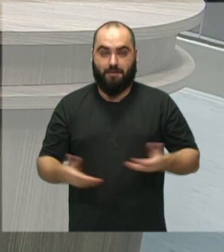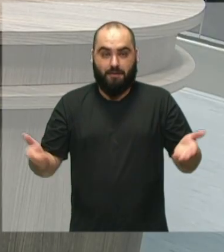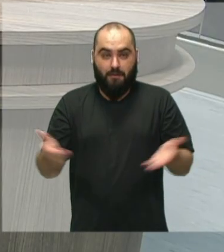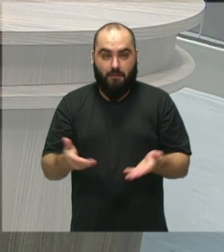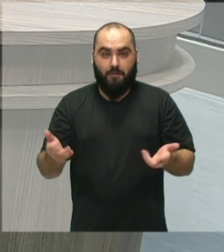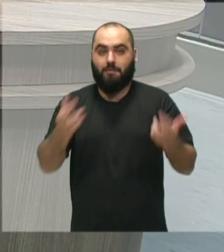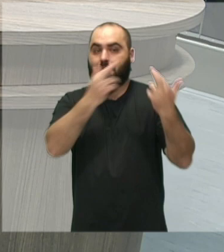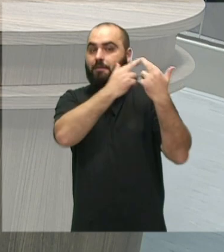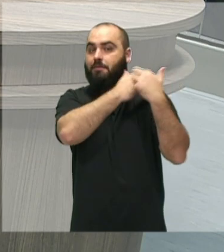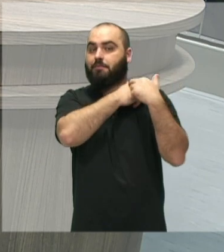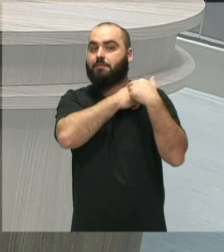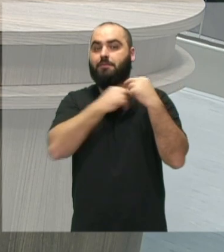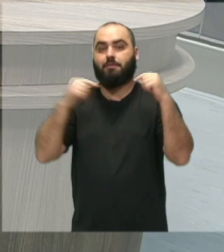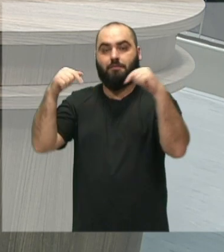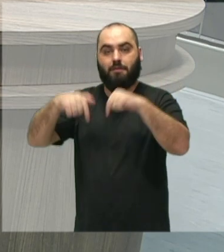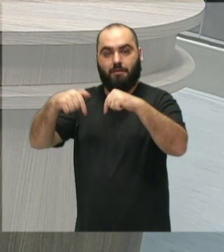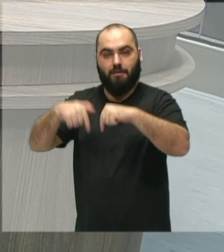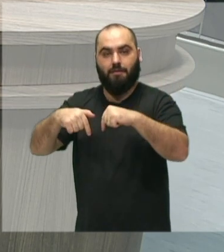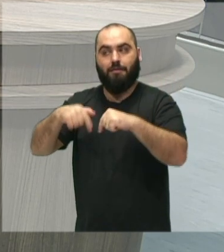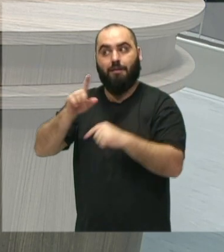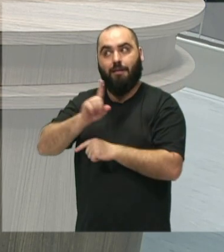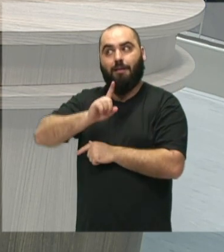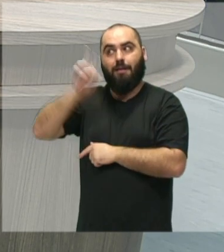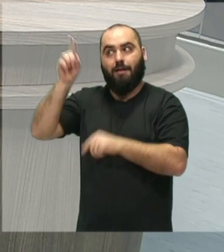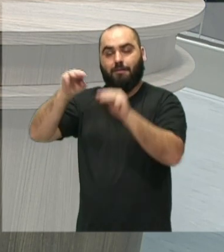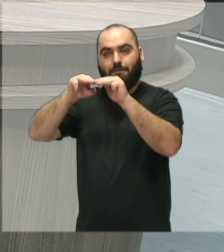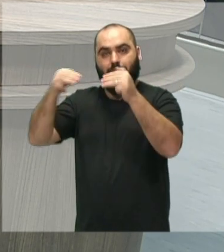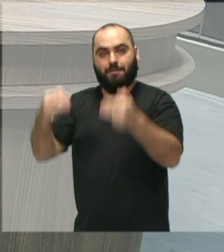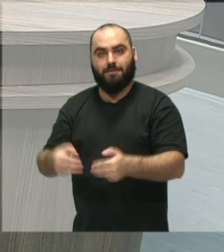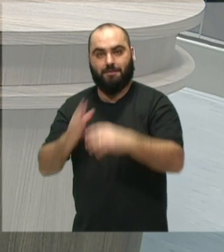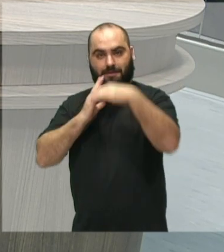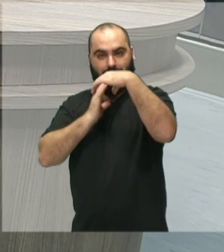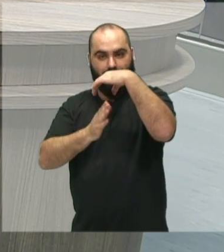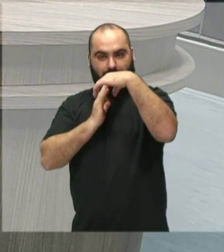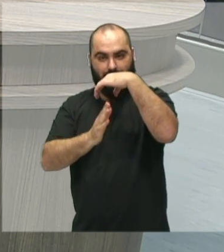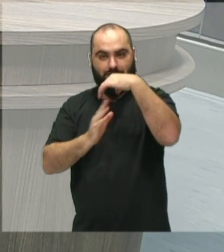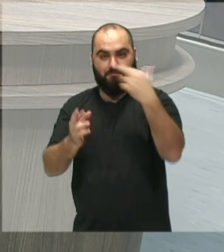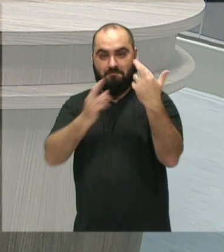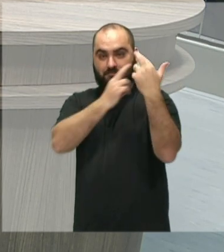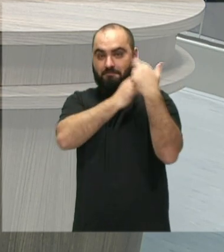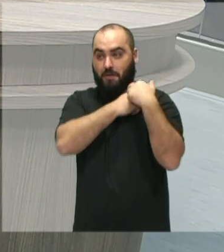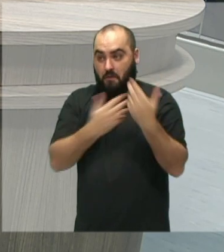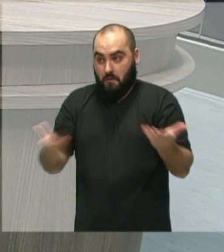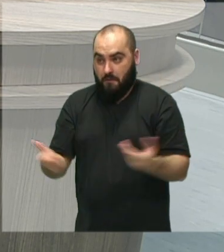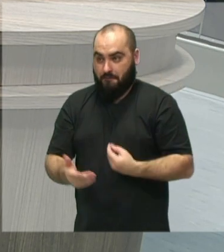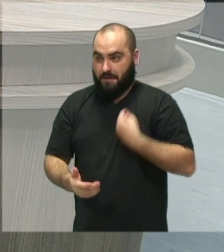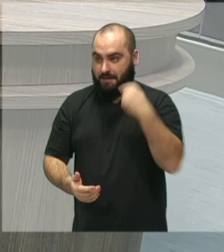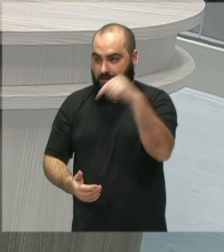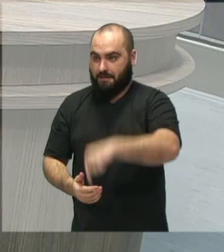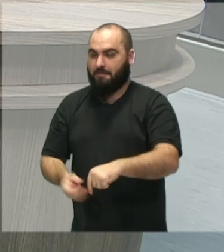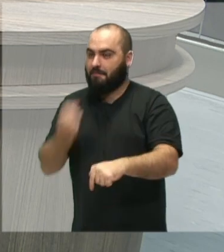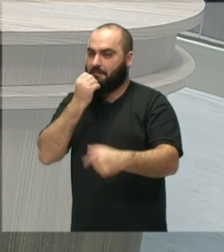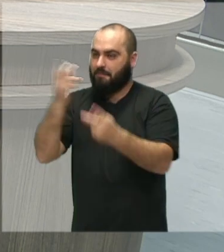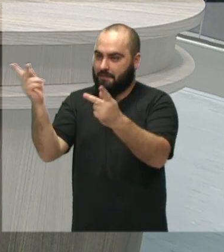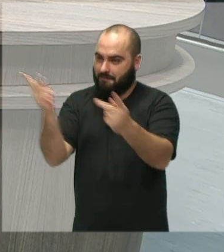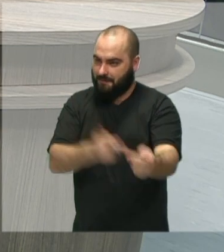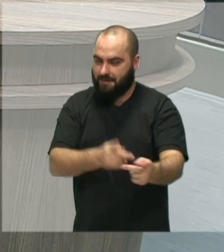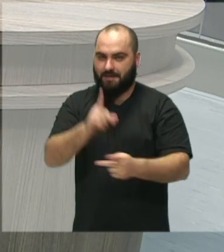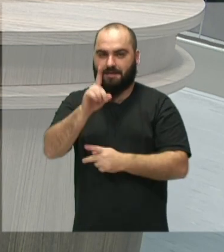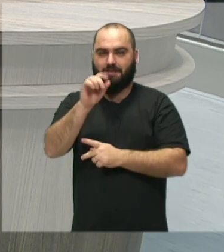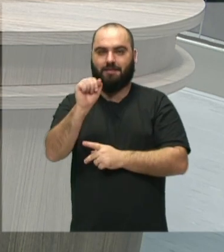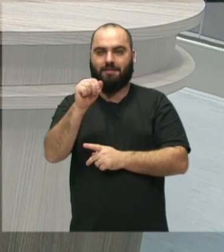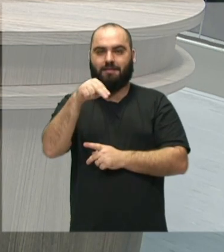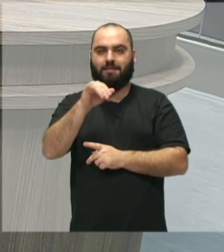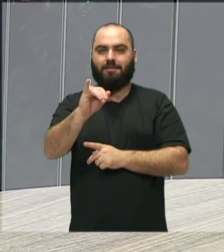pelo nosso museu lá da Itaipava, né? Que hoje está aqui conosco. Seja muito bem-vinda, Daniele Halber.